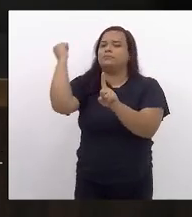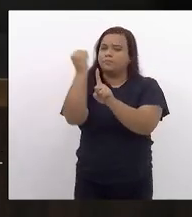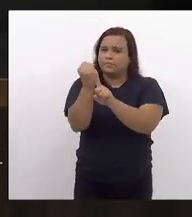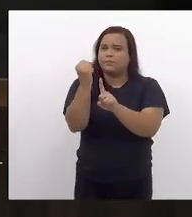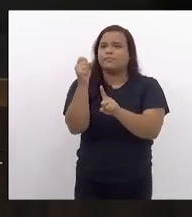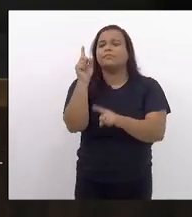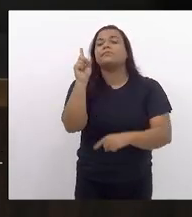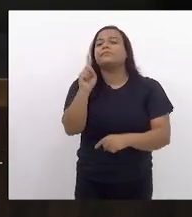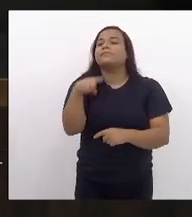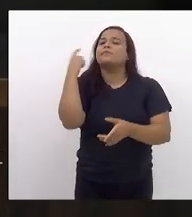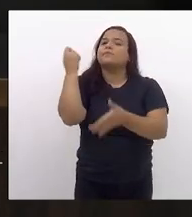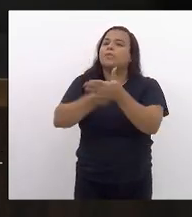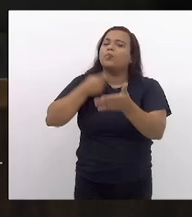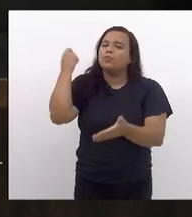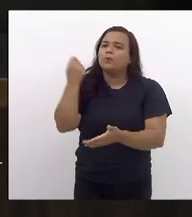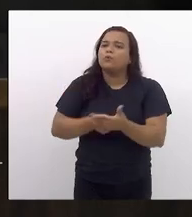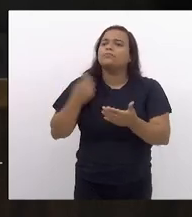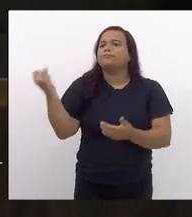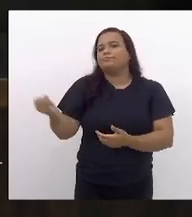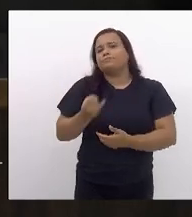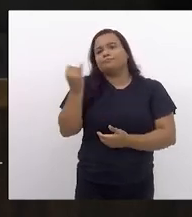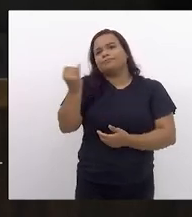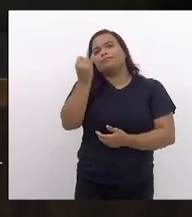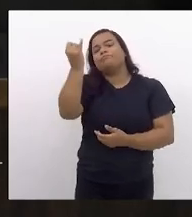Essa luta, ela precisa